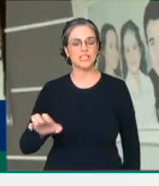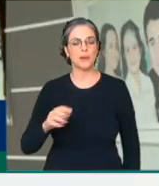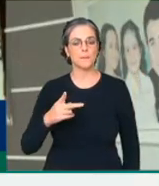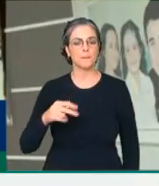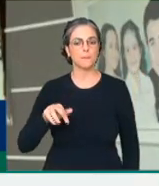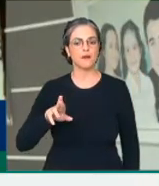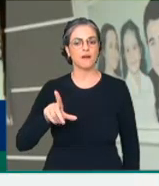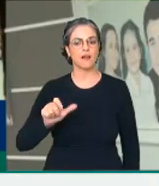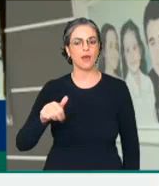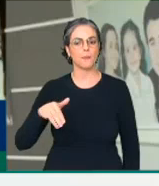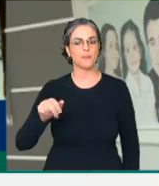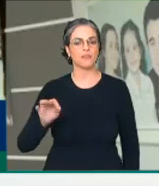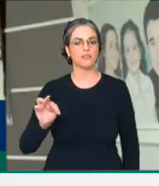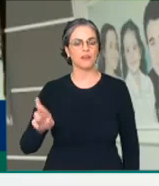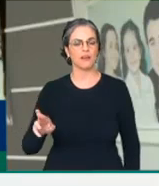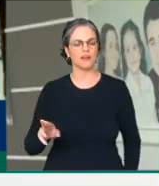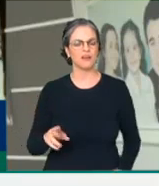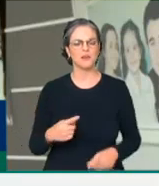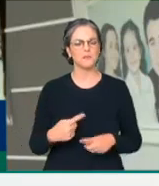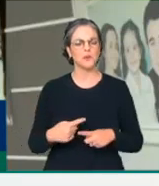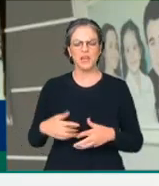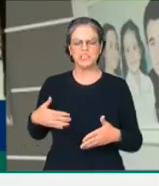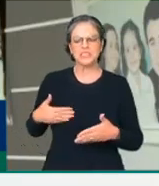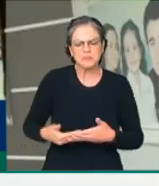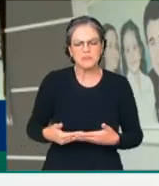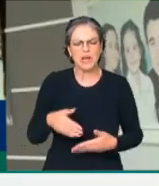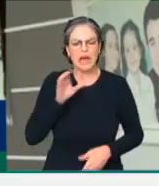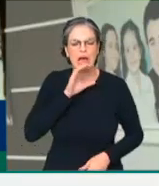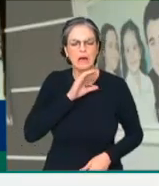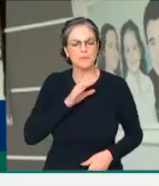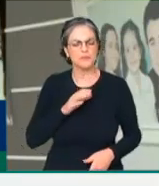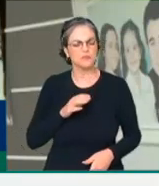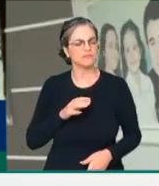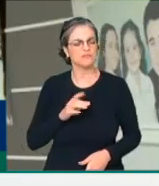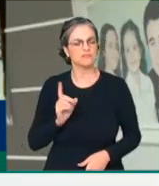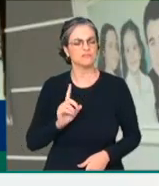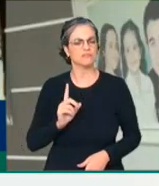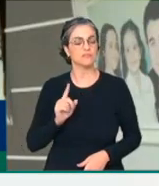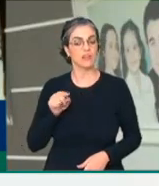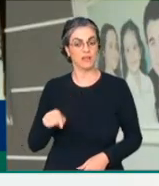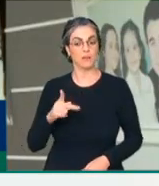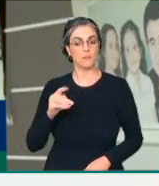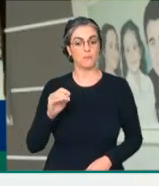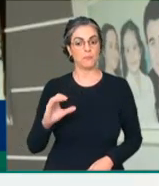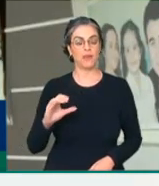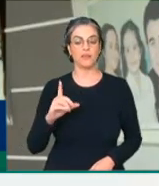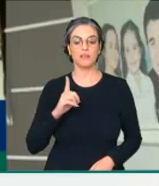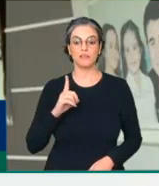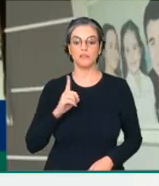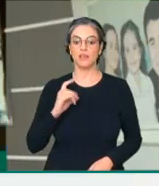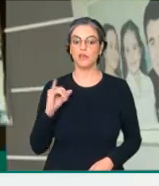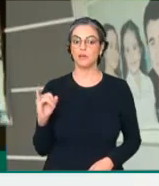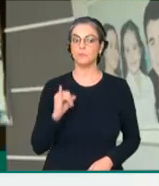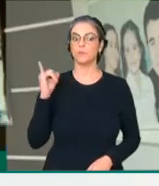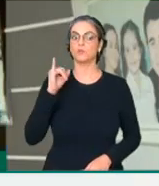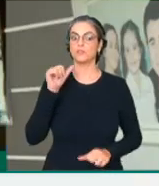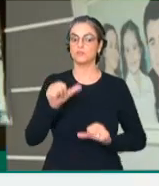assodamento, senhor presidente. Uma PEC tem a dimensão magna de